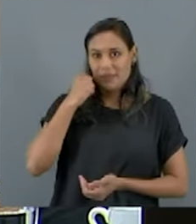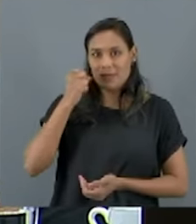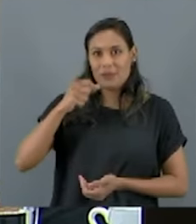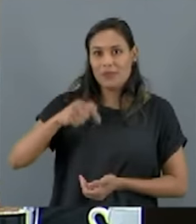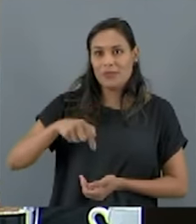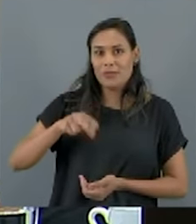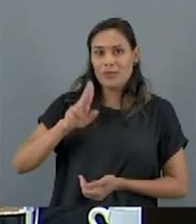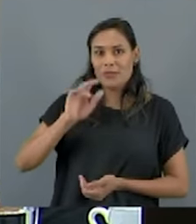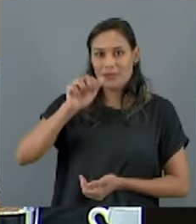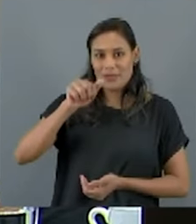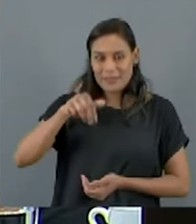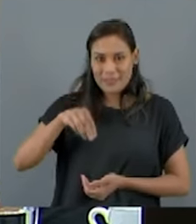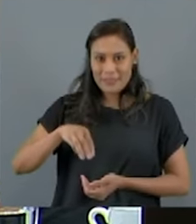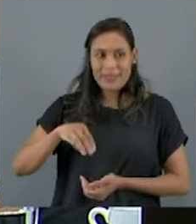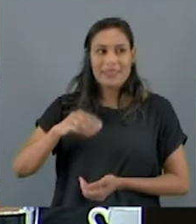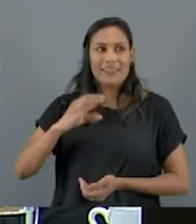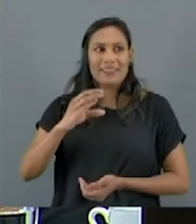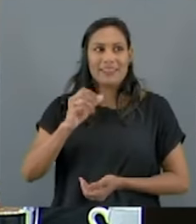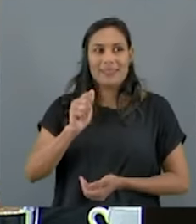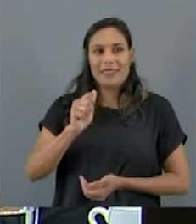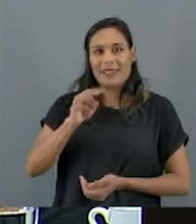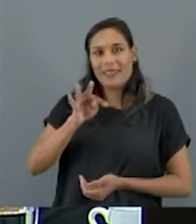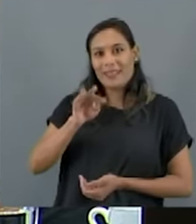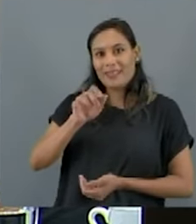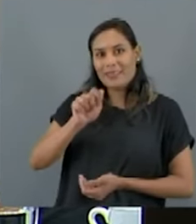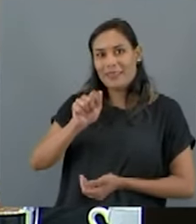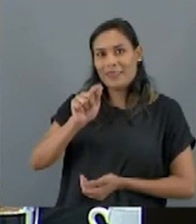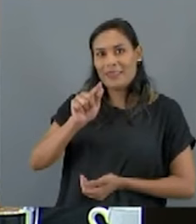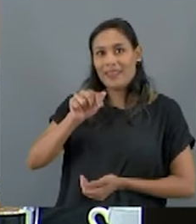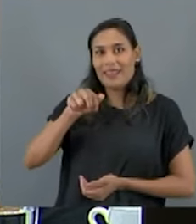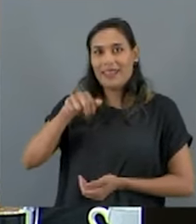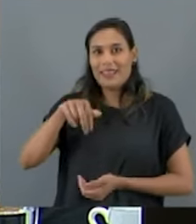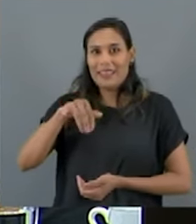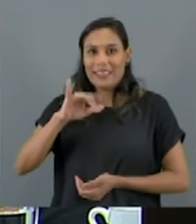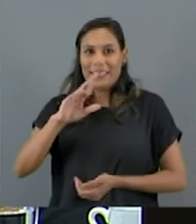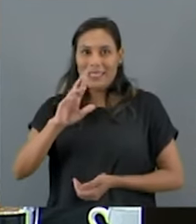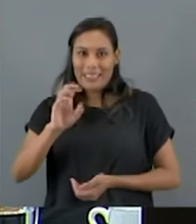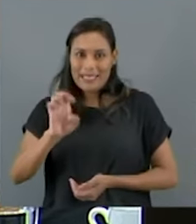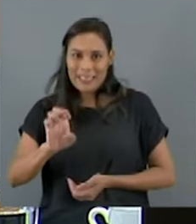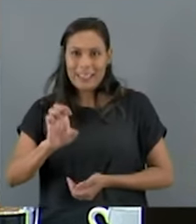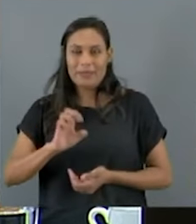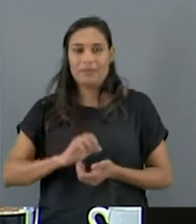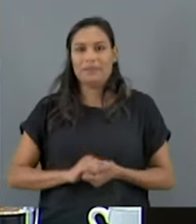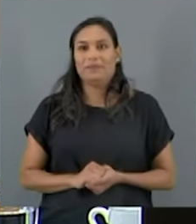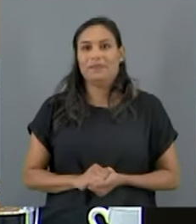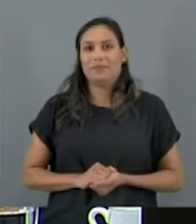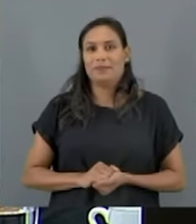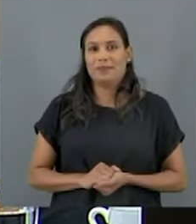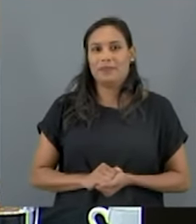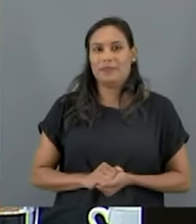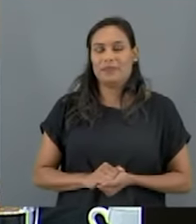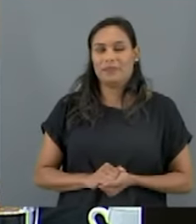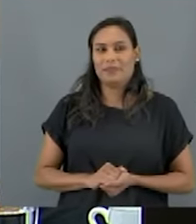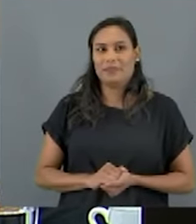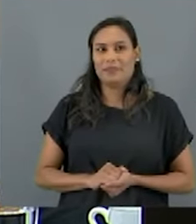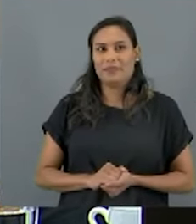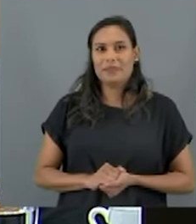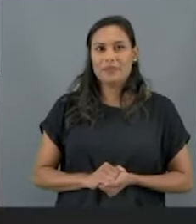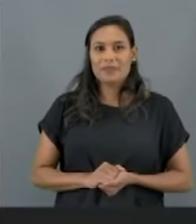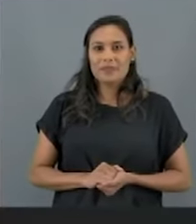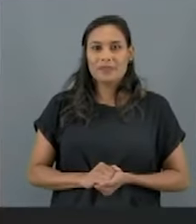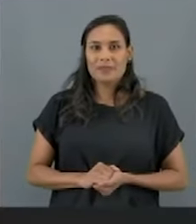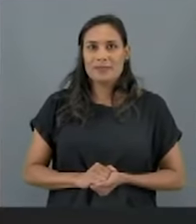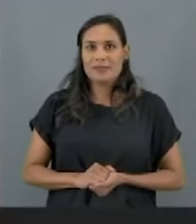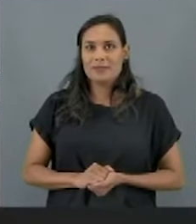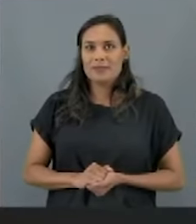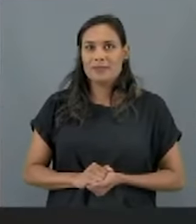presente, autor do projeto, pois não. Obrigado, presidente Flávio Arnes. Se me permite, acredito que o verbo poderá,